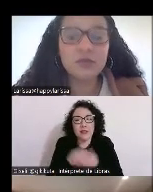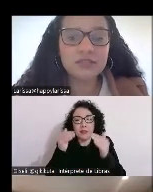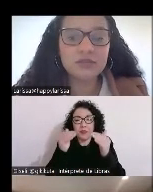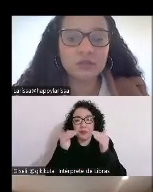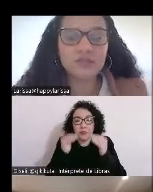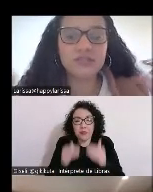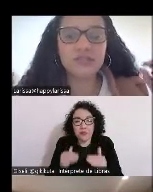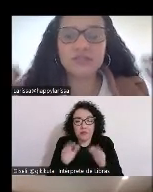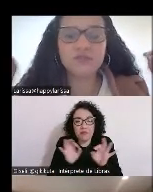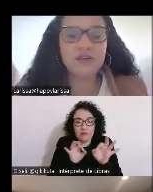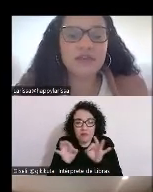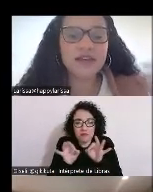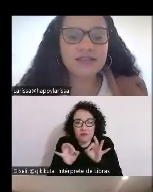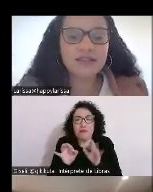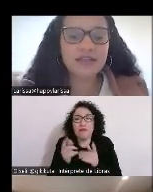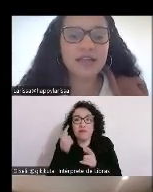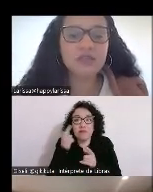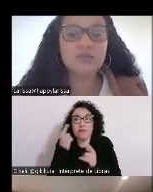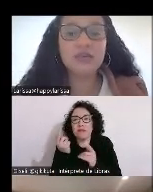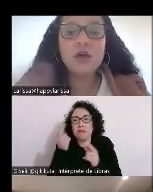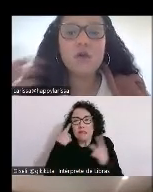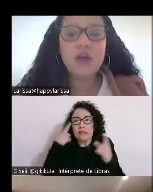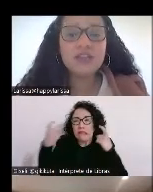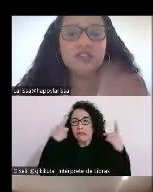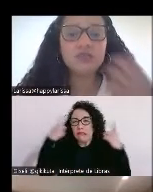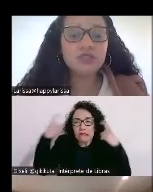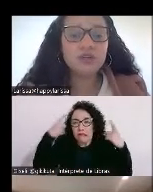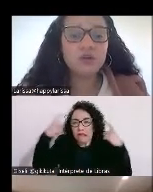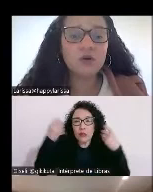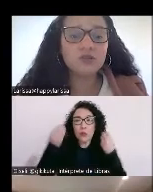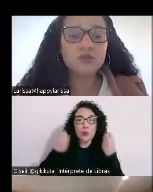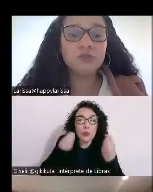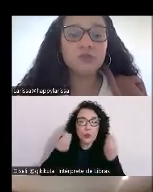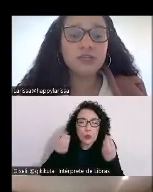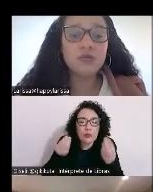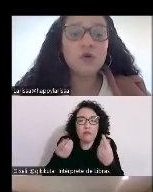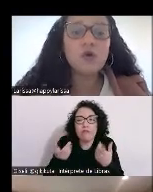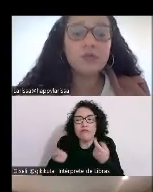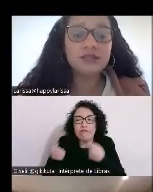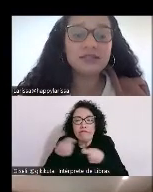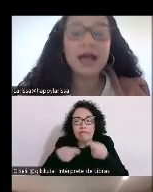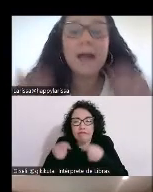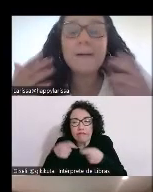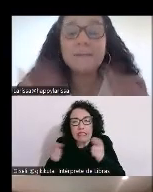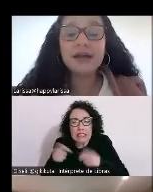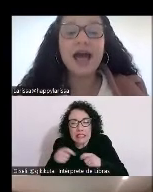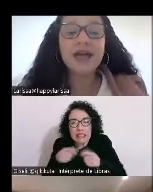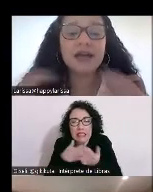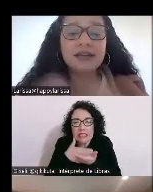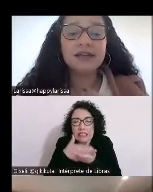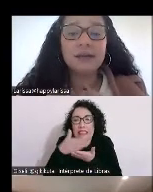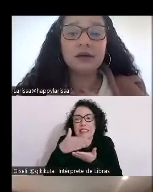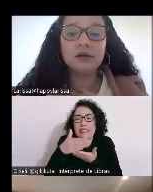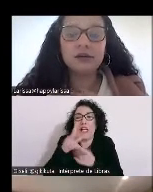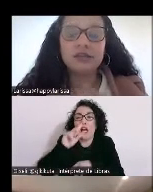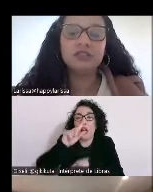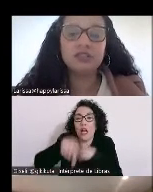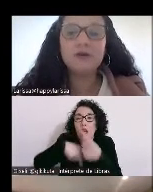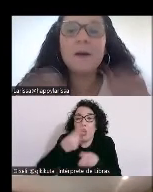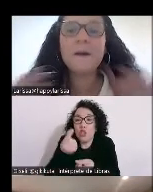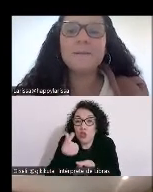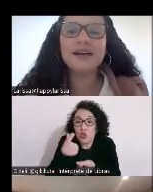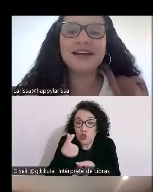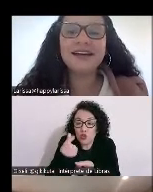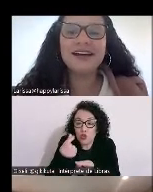um brainstorm, ou seja, eles tiveram várias ideias sobre quais tipos de negócios eles poderiam começar para arrecadar